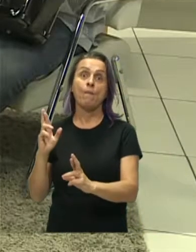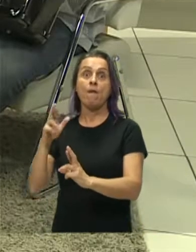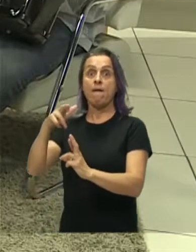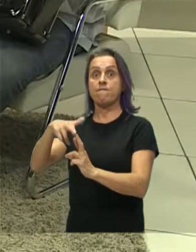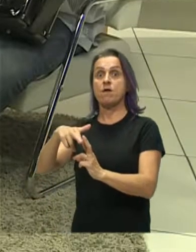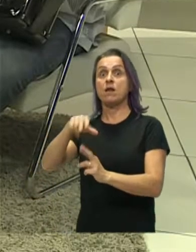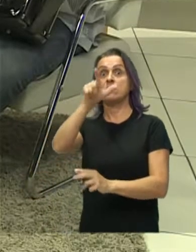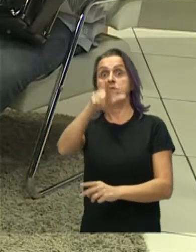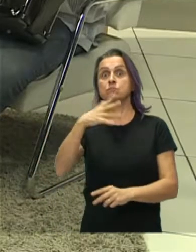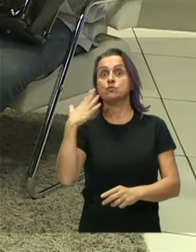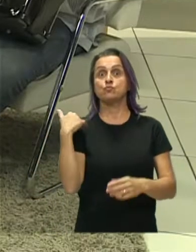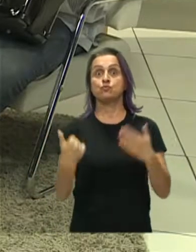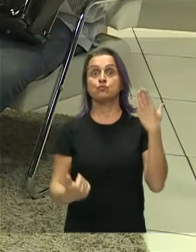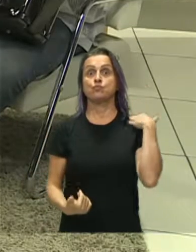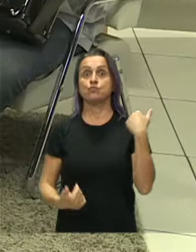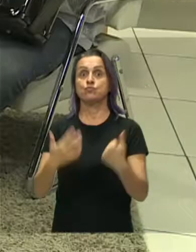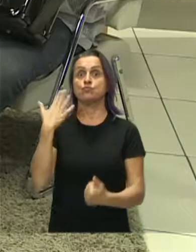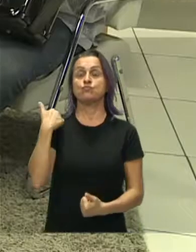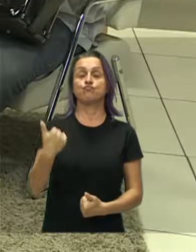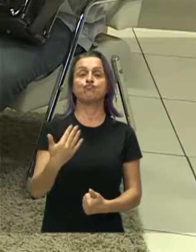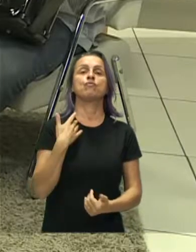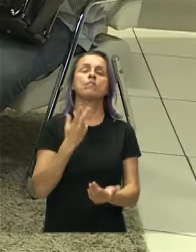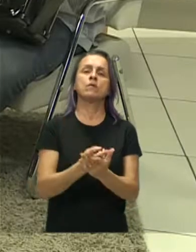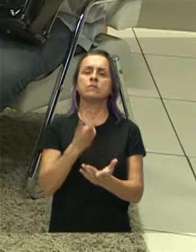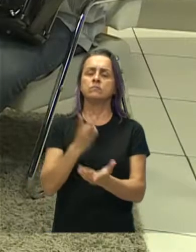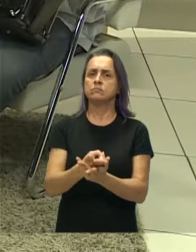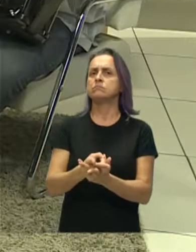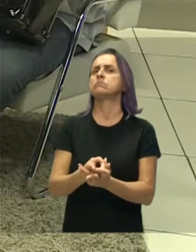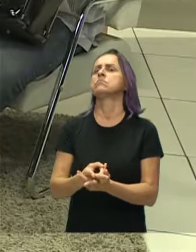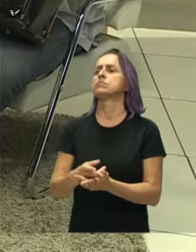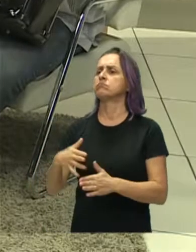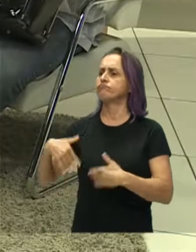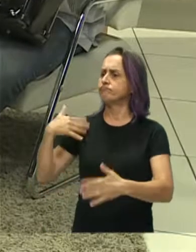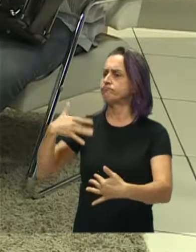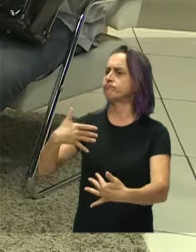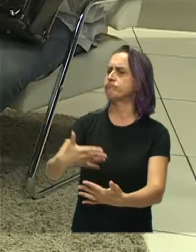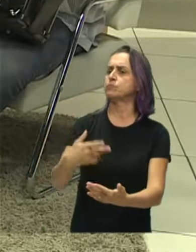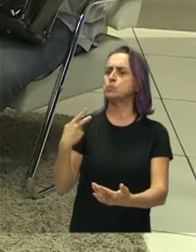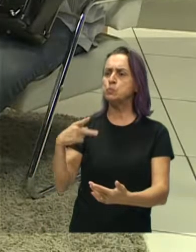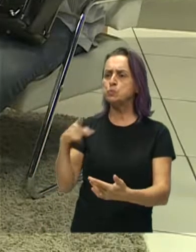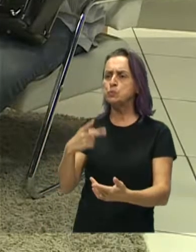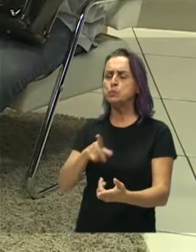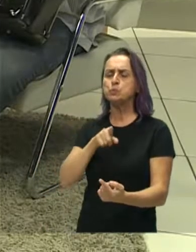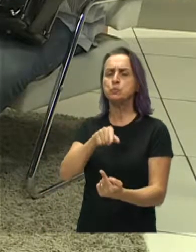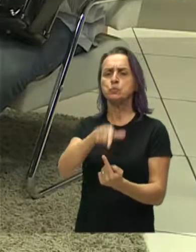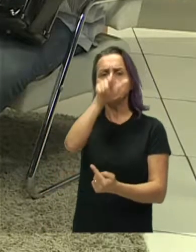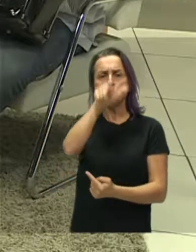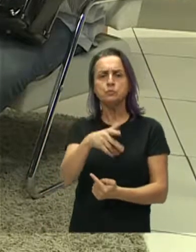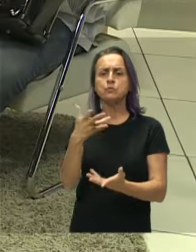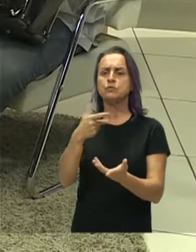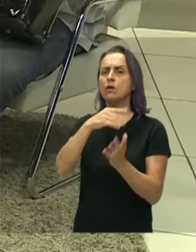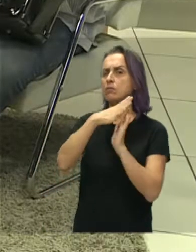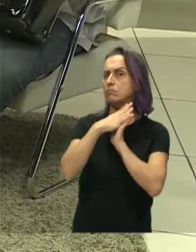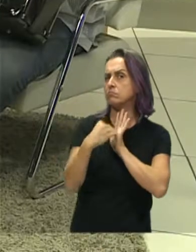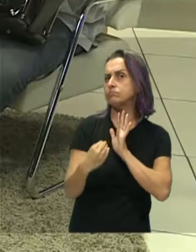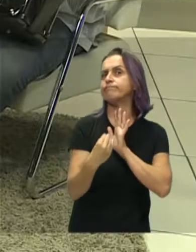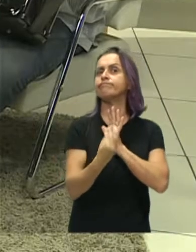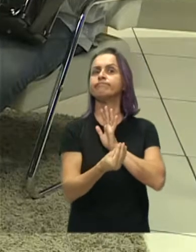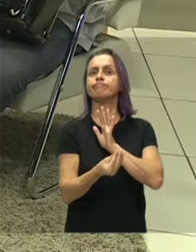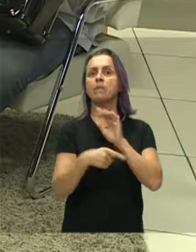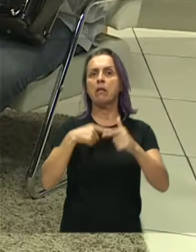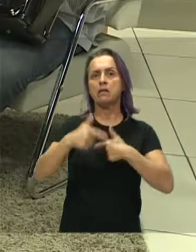busca convergir para aquilo que você já atingiu, até no trabalho com